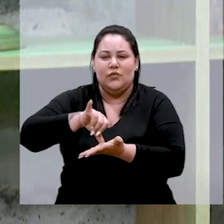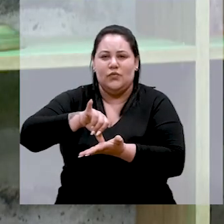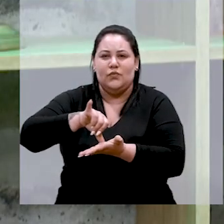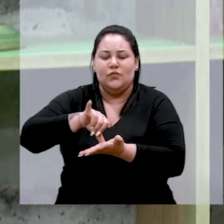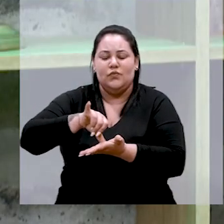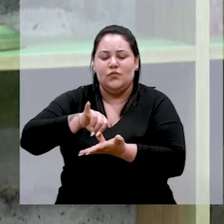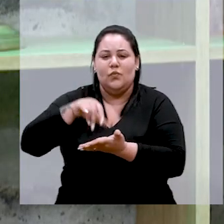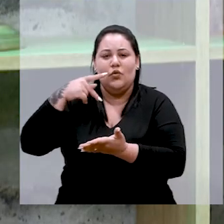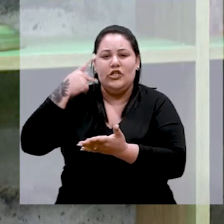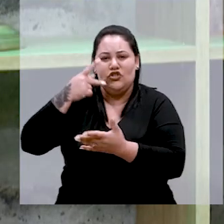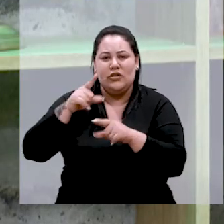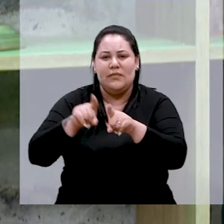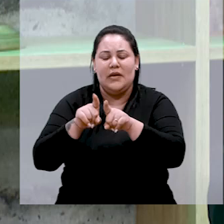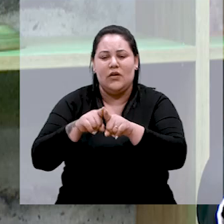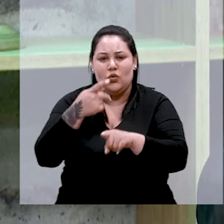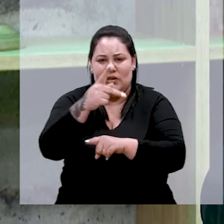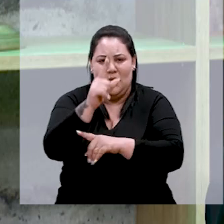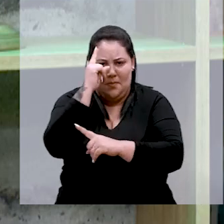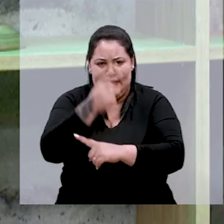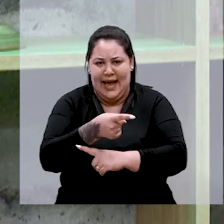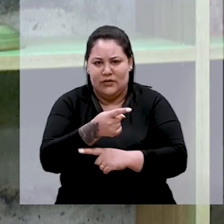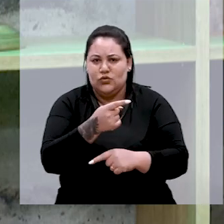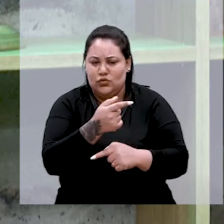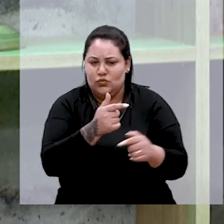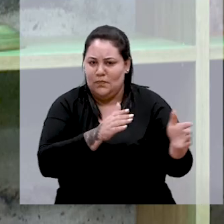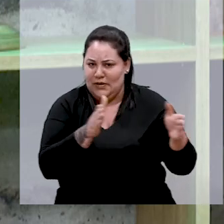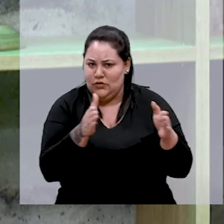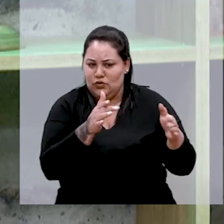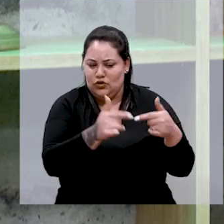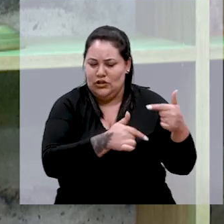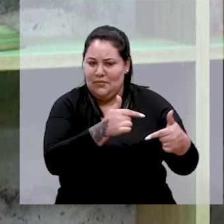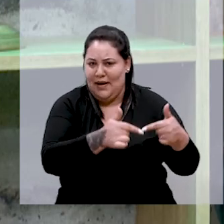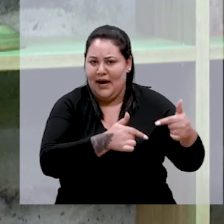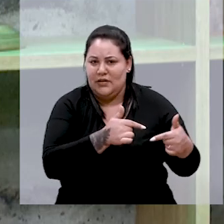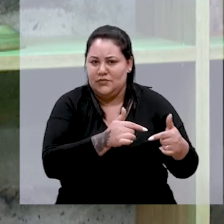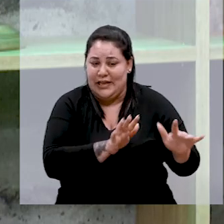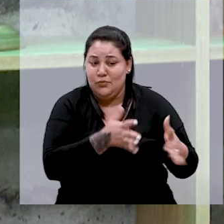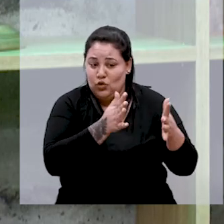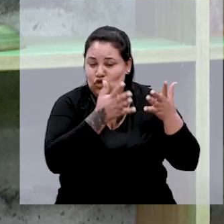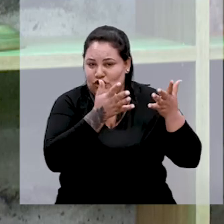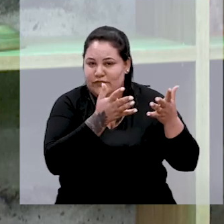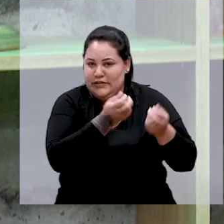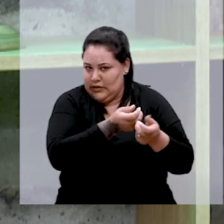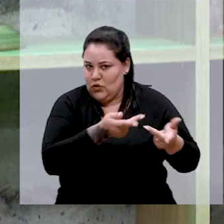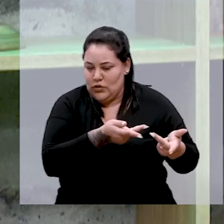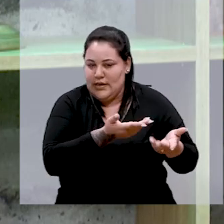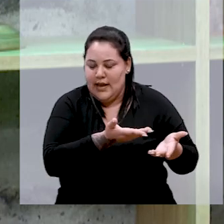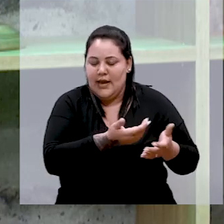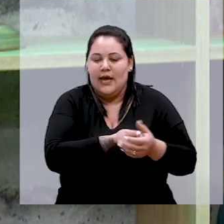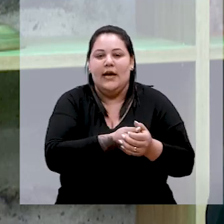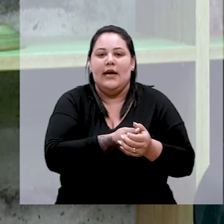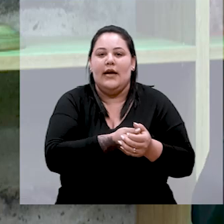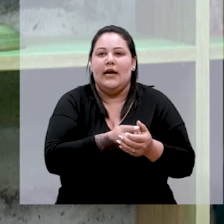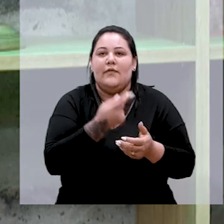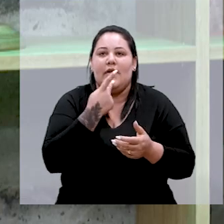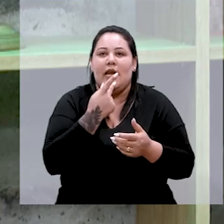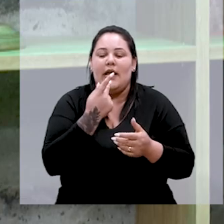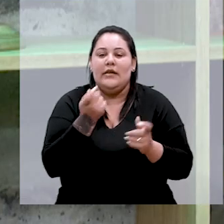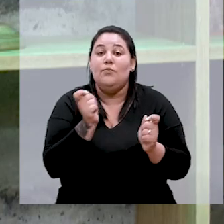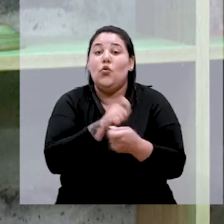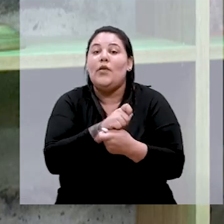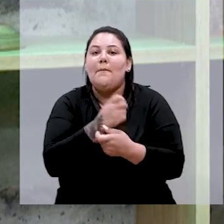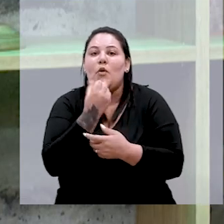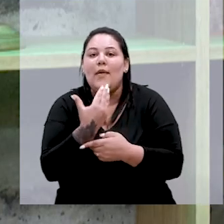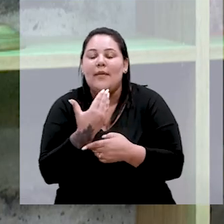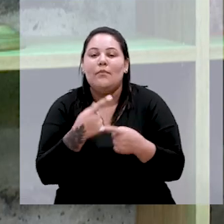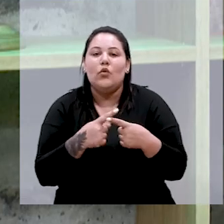provocações de políticas a partir da Câmara. O seu mandato se engaja nesse sentido e, digamos assim, é uma onda para o